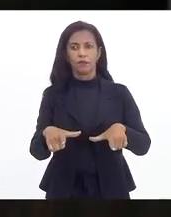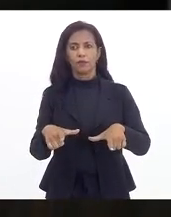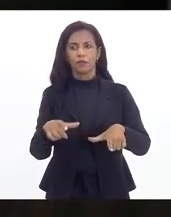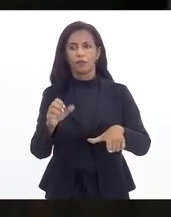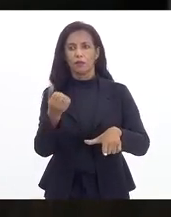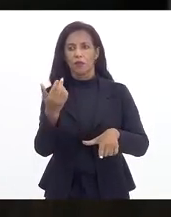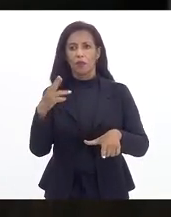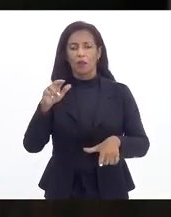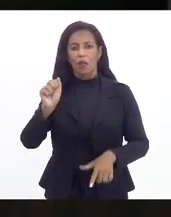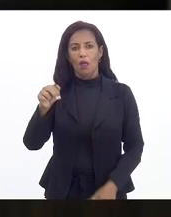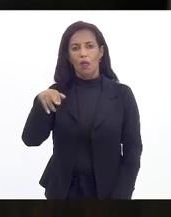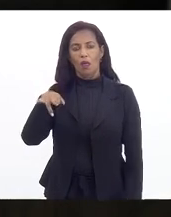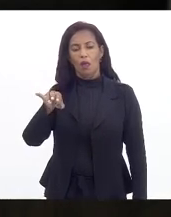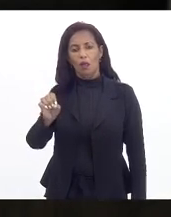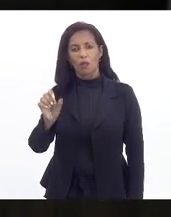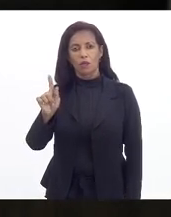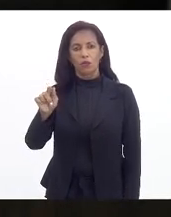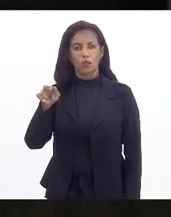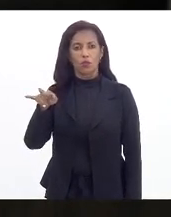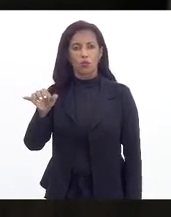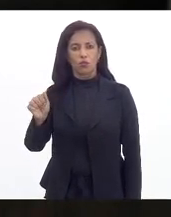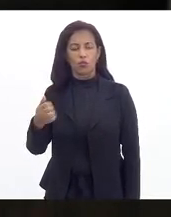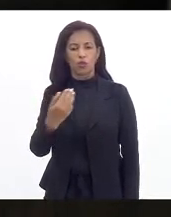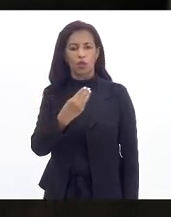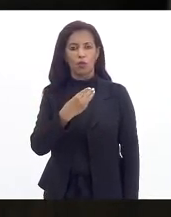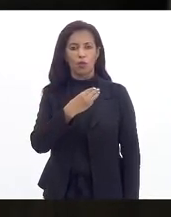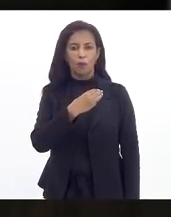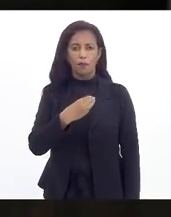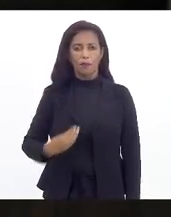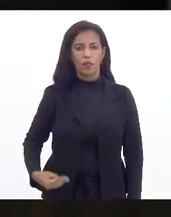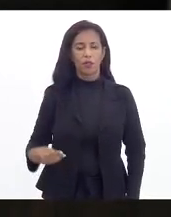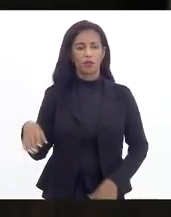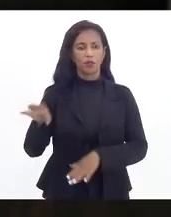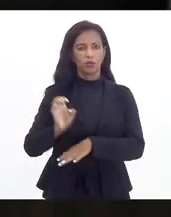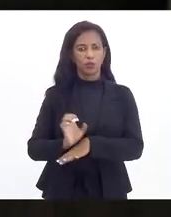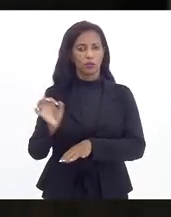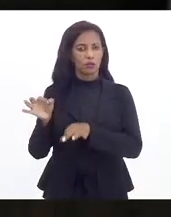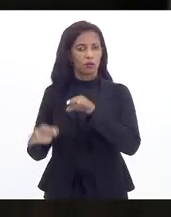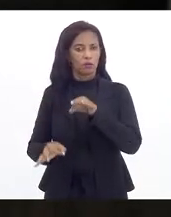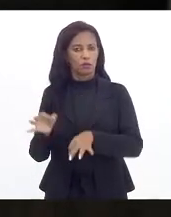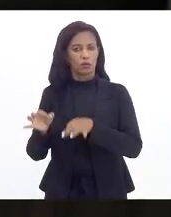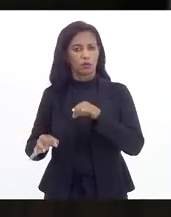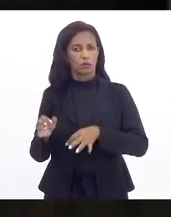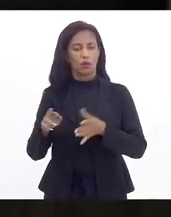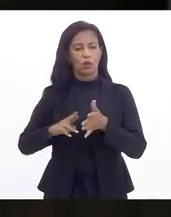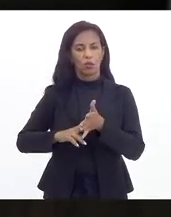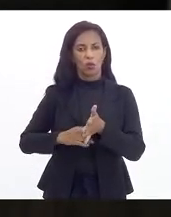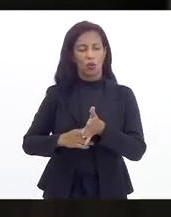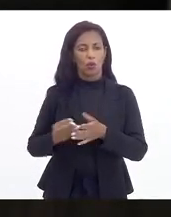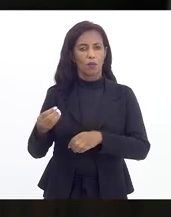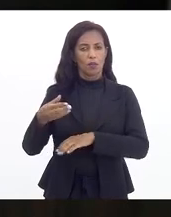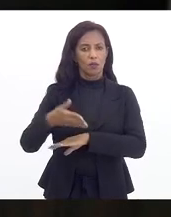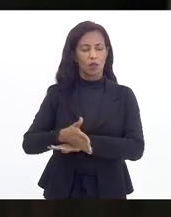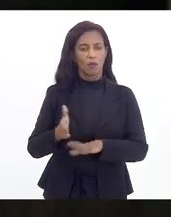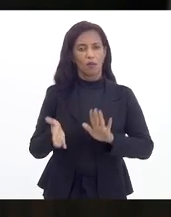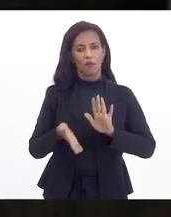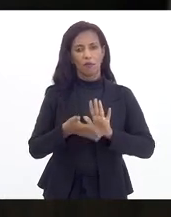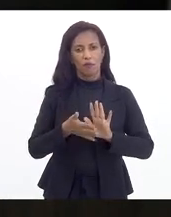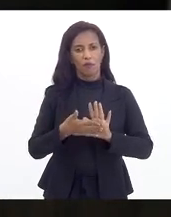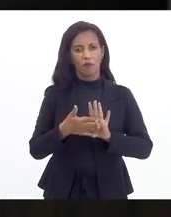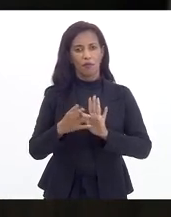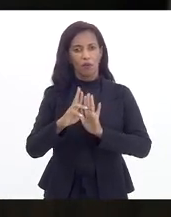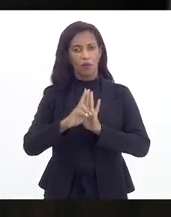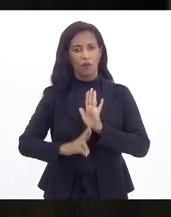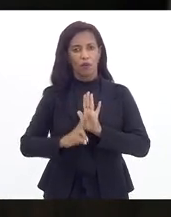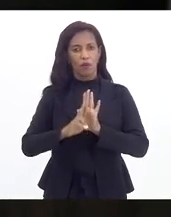excelentíssimo senhor Anderson Gustavo Torres, ministro de Estado da Justiça e Segurança Pública. Parecer da Comissão de Normas Internas e Proposições Externas, favorável,